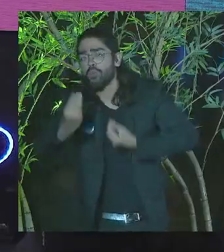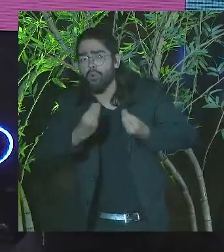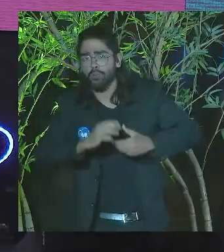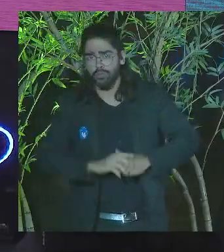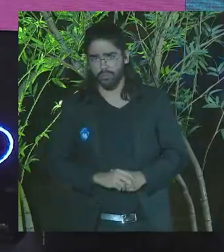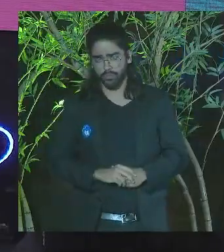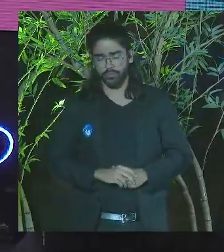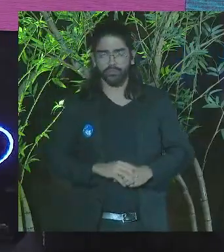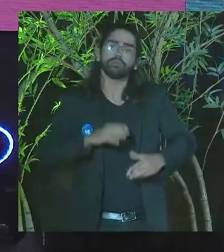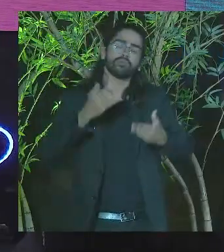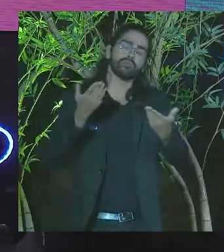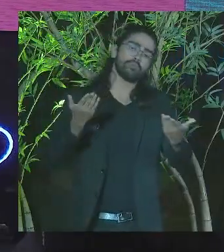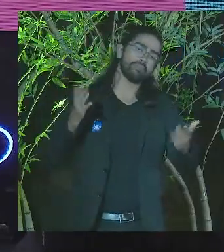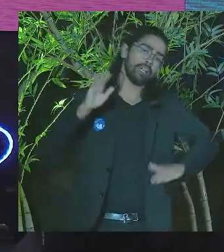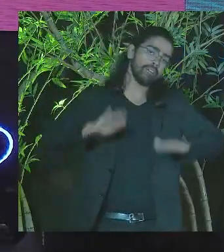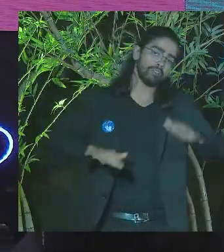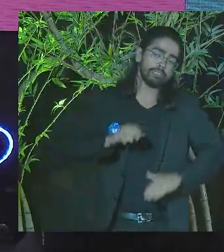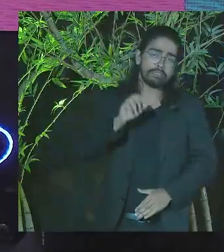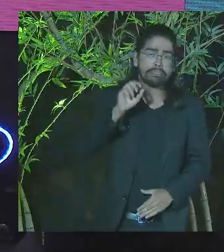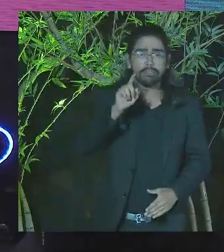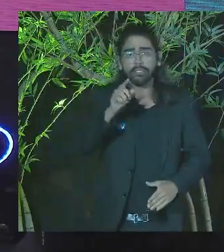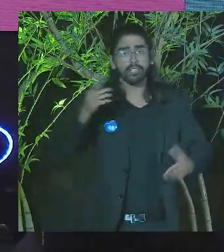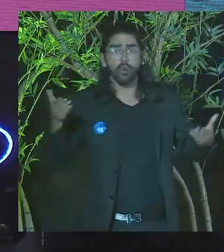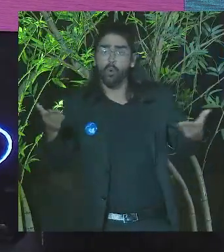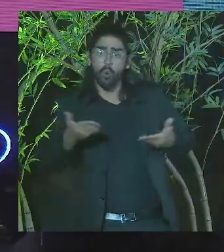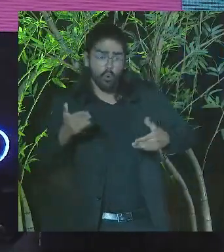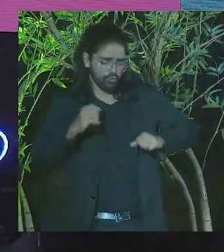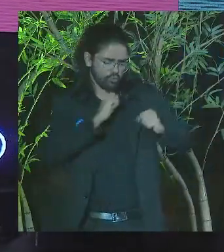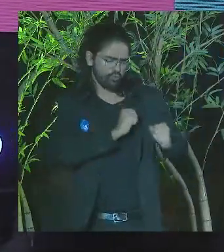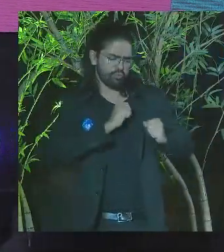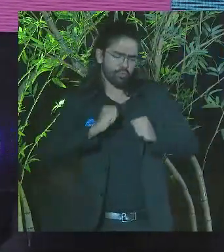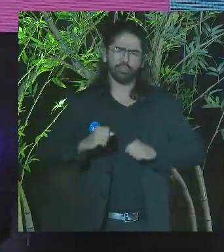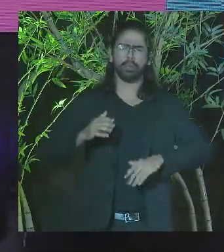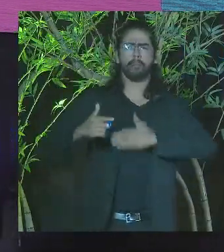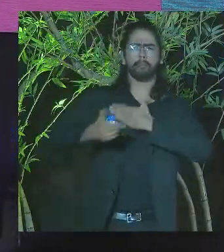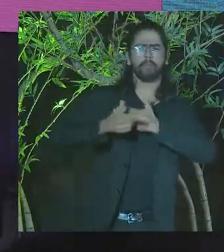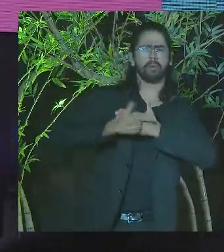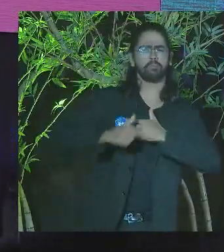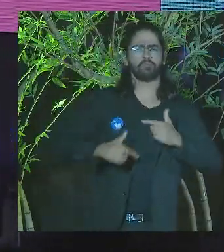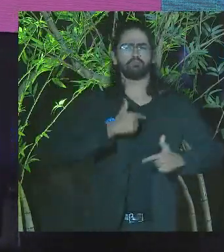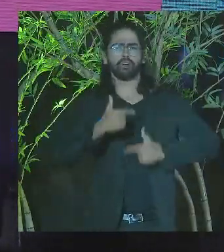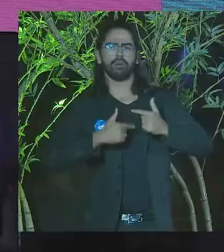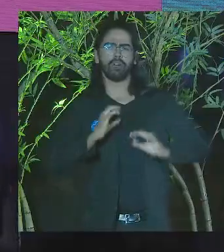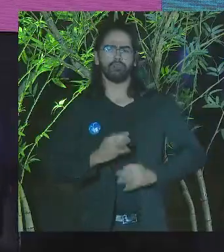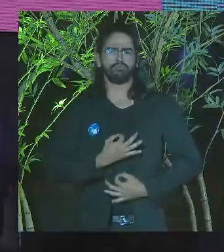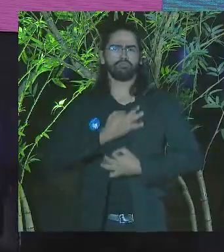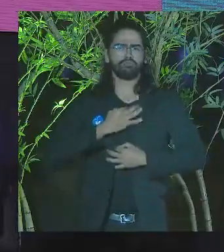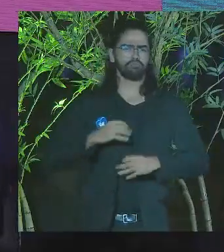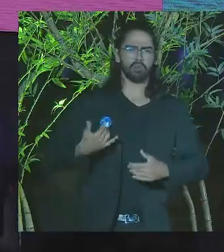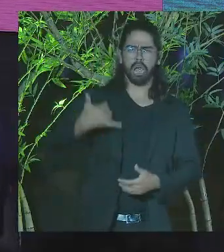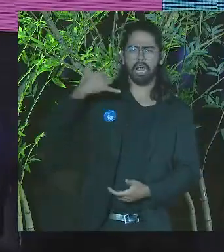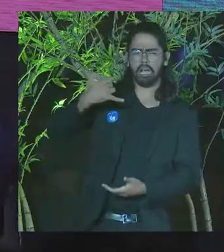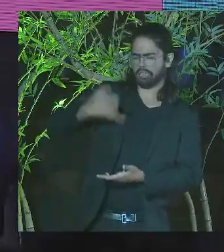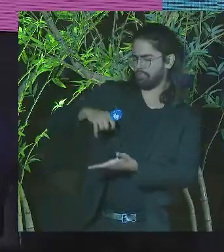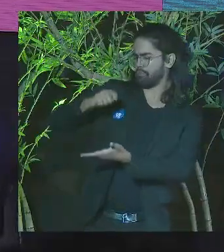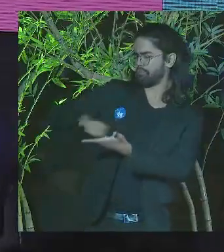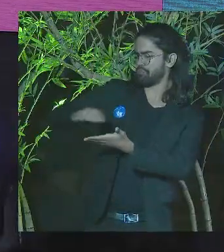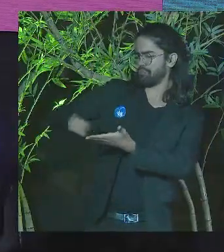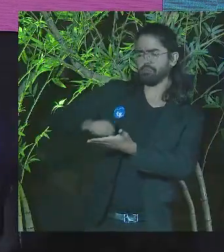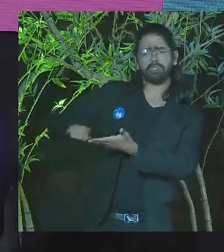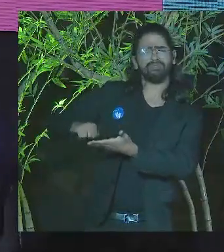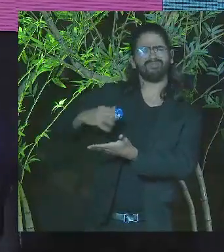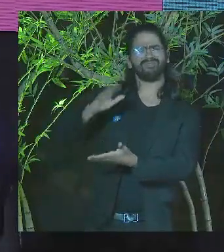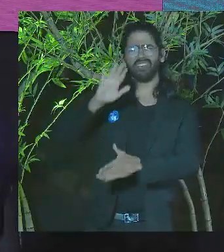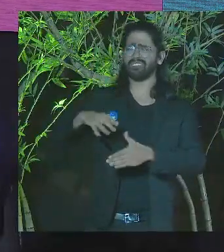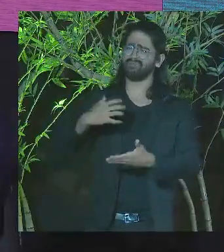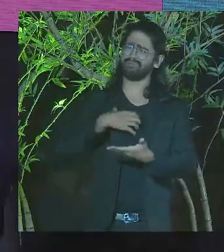Porque senão, provavelmente você pode estar usando o seu poder, o lugar que você ocupa, a caneta que você tem na mão de uma